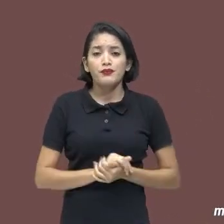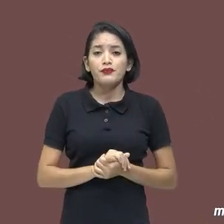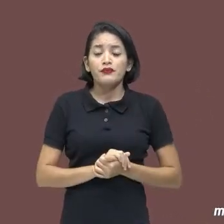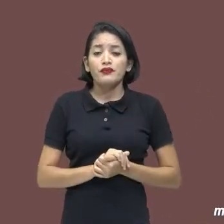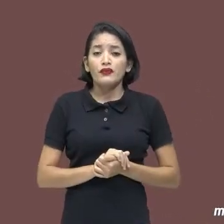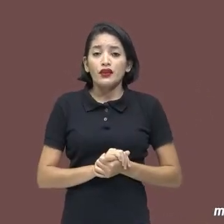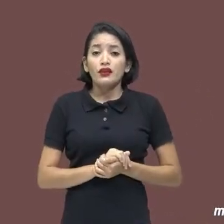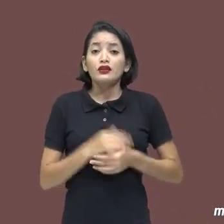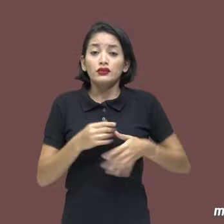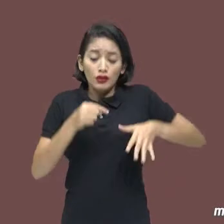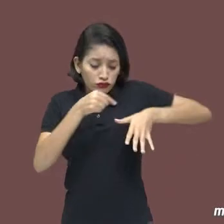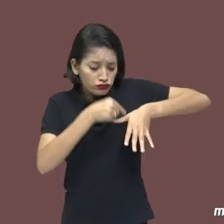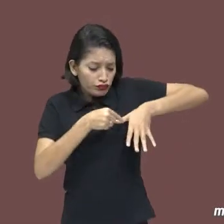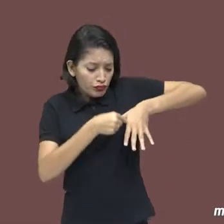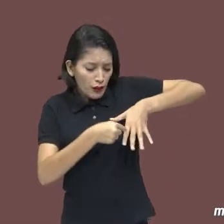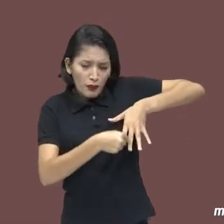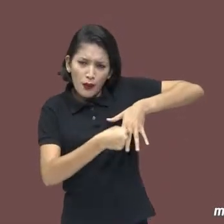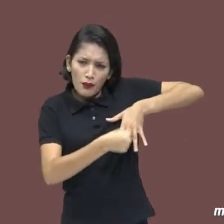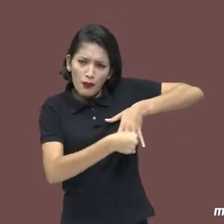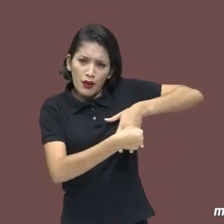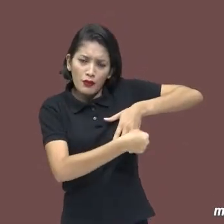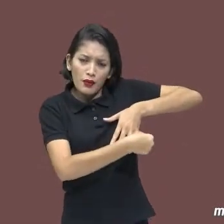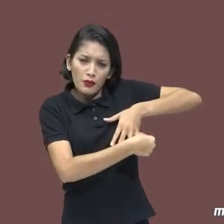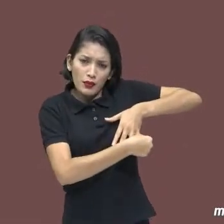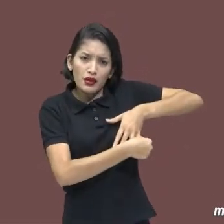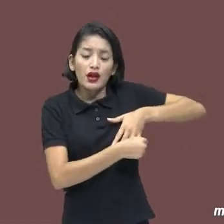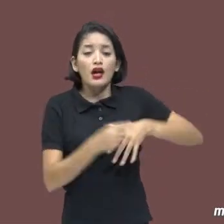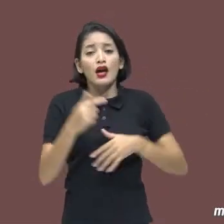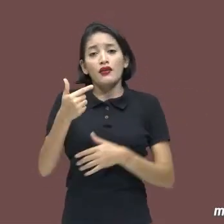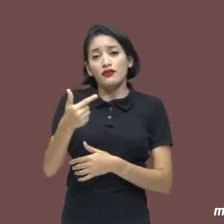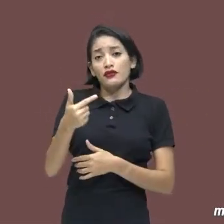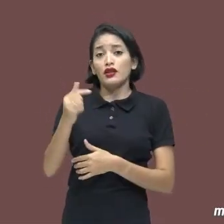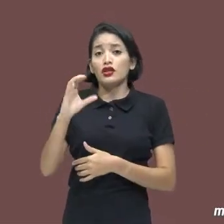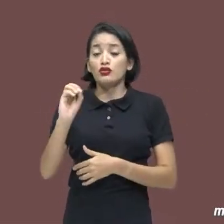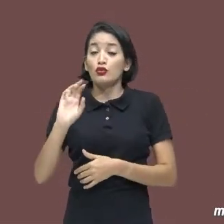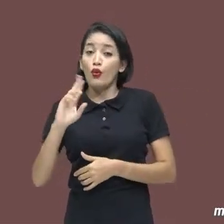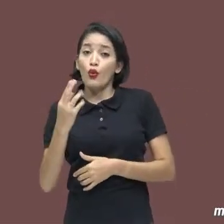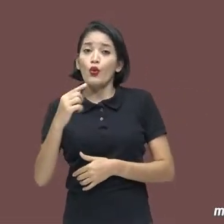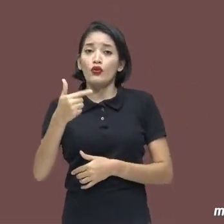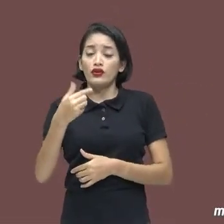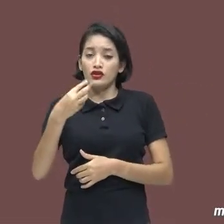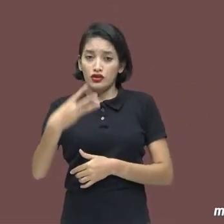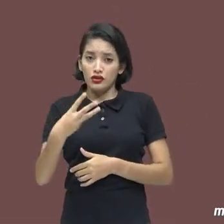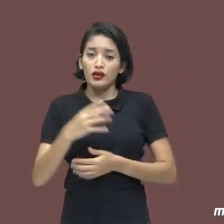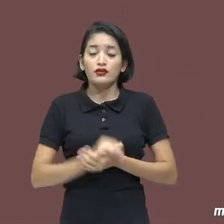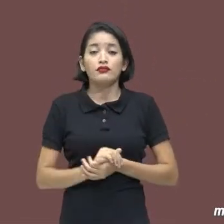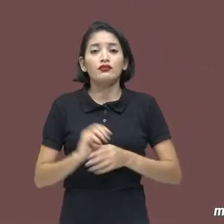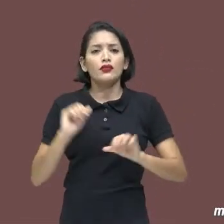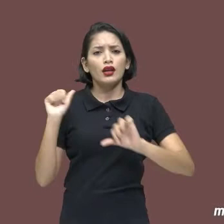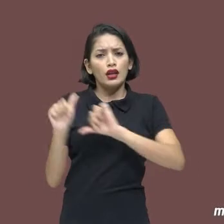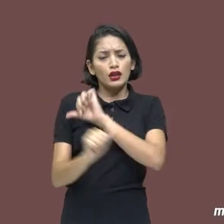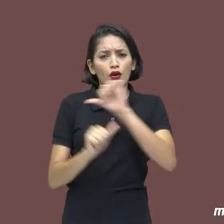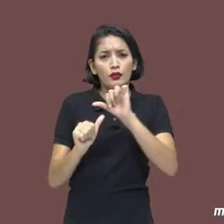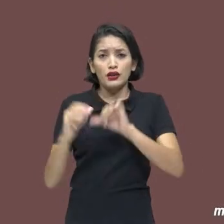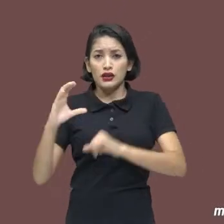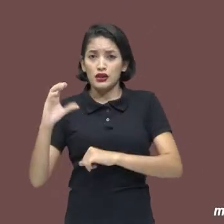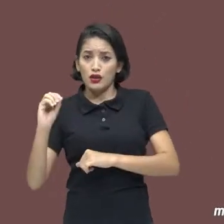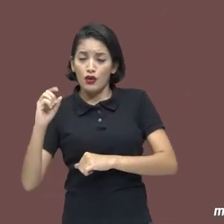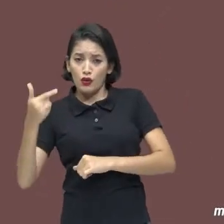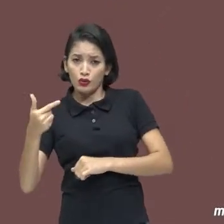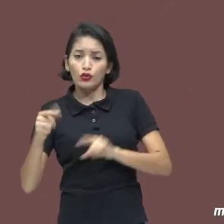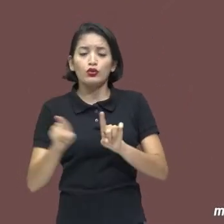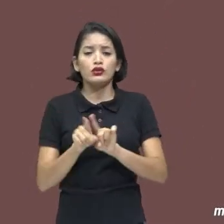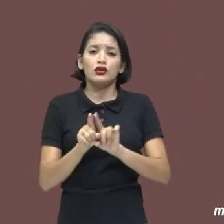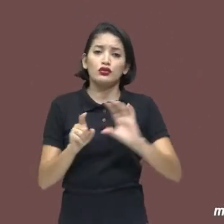sucessivos ramos em forma de Y formam entre 20 e 23 ramificações. A troca gasosa entre o pulmão e as paredes